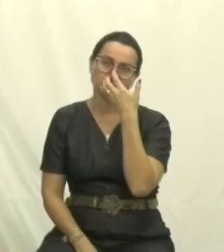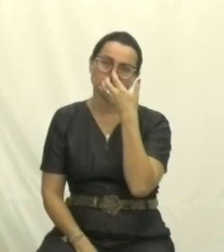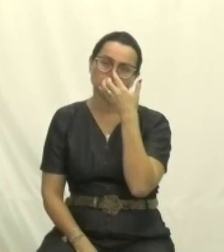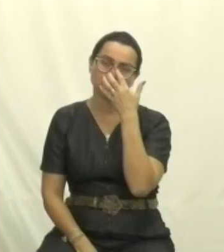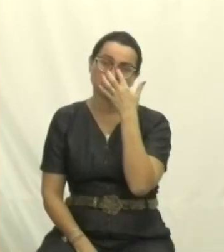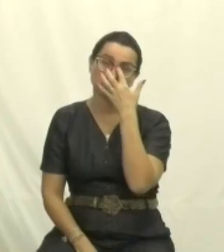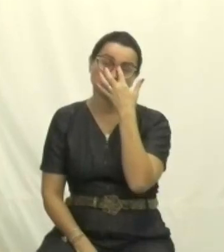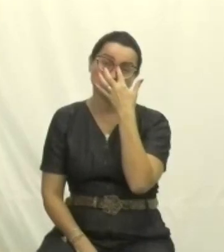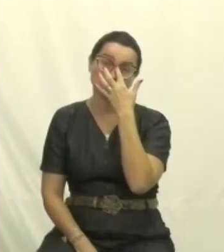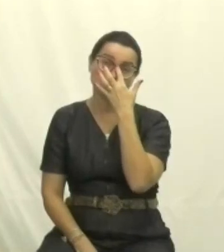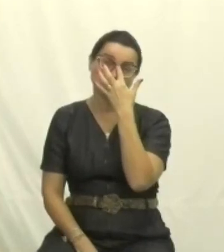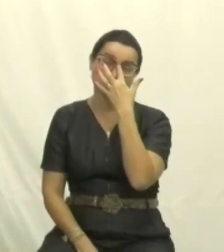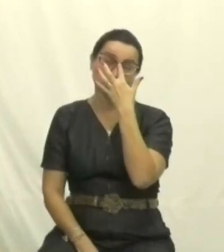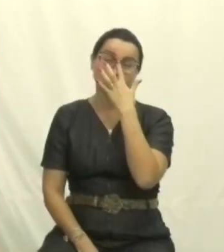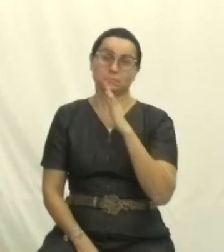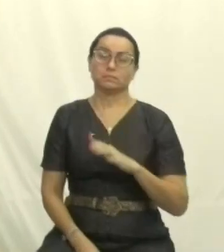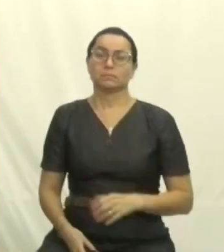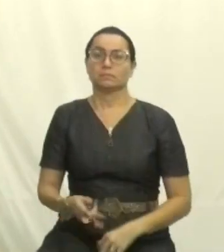Senhor presidente,